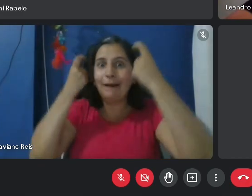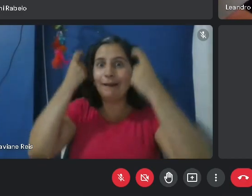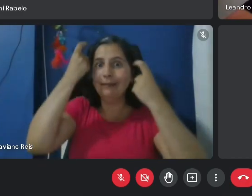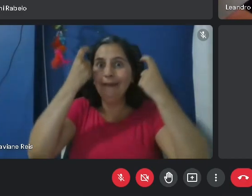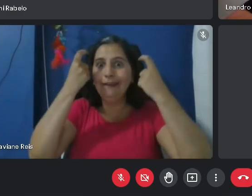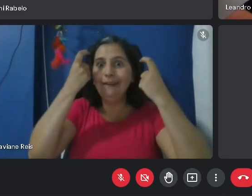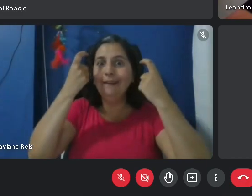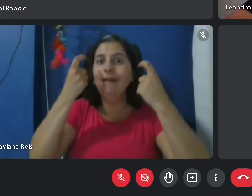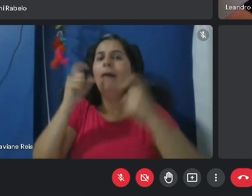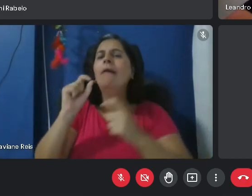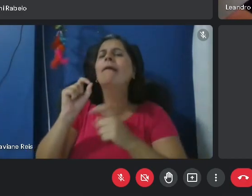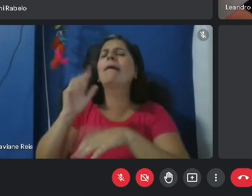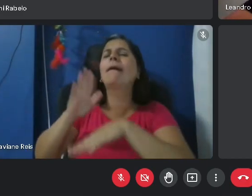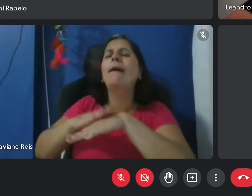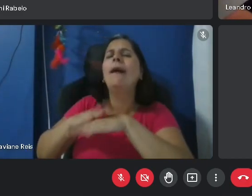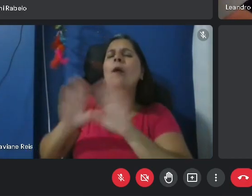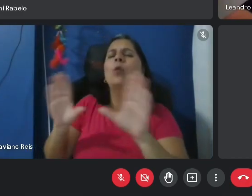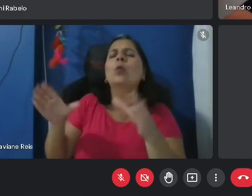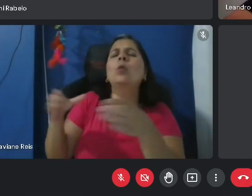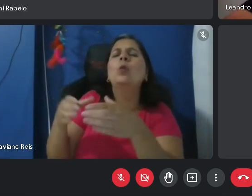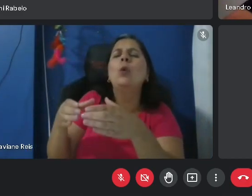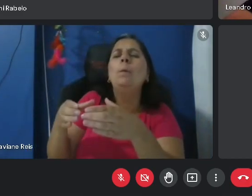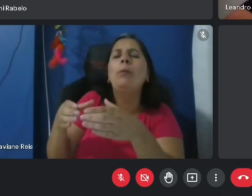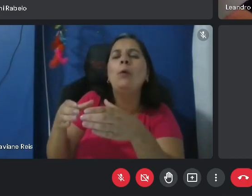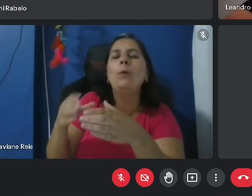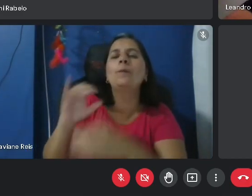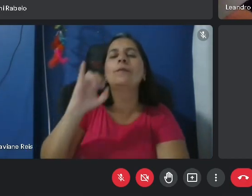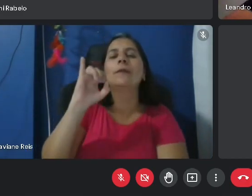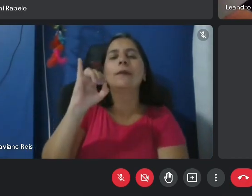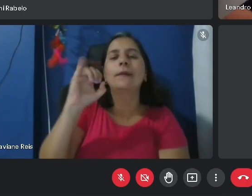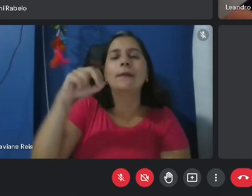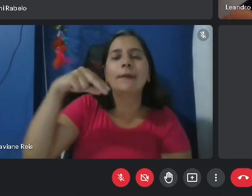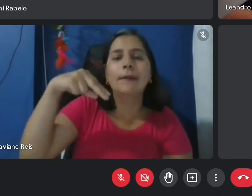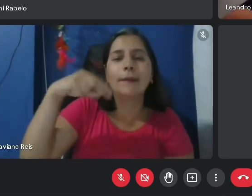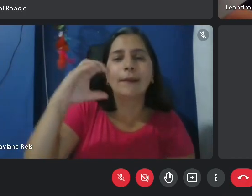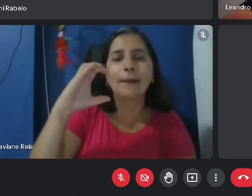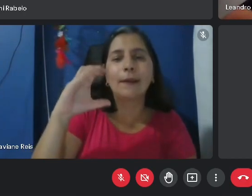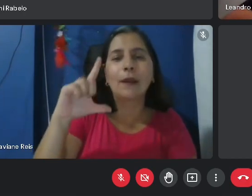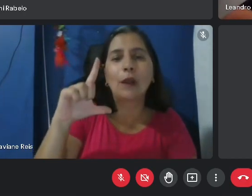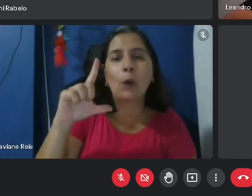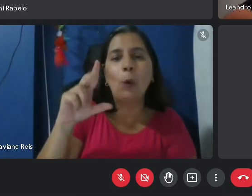é uma coisa assim, muito preocupante, porque